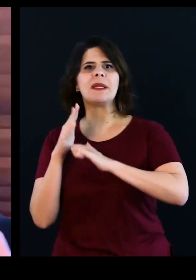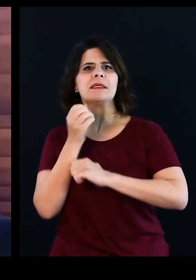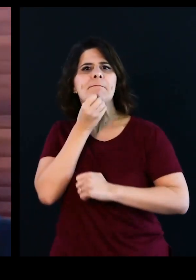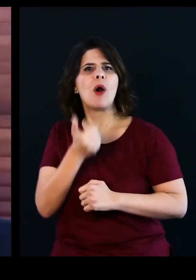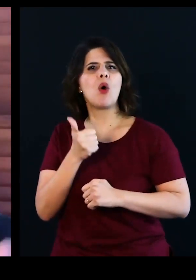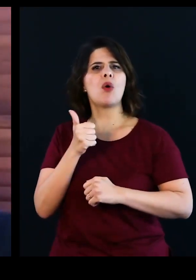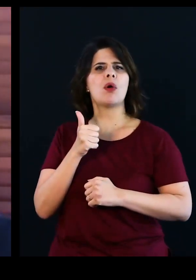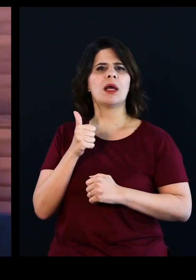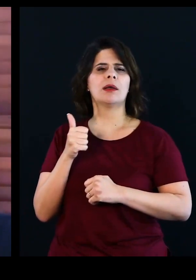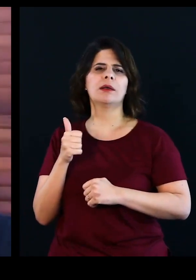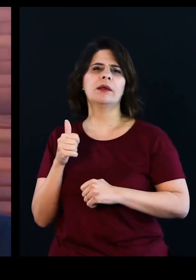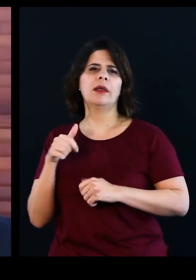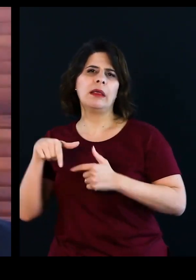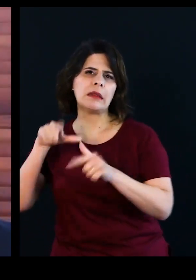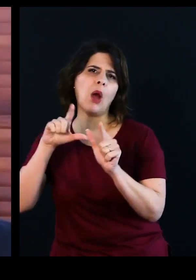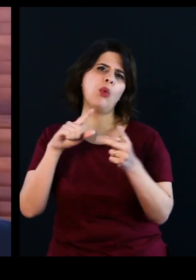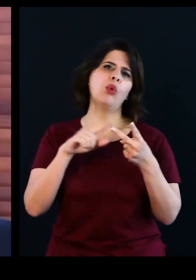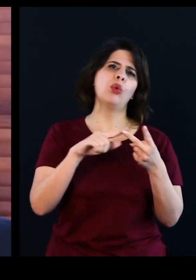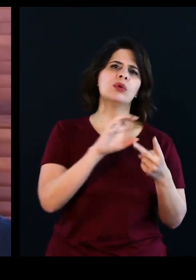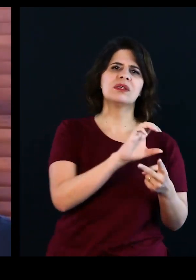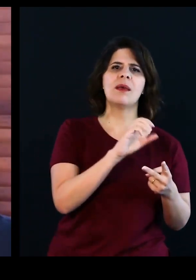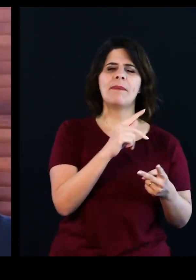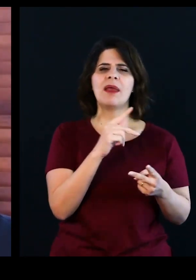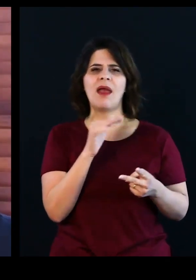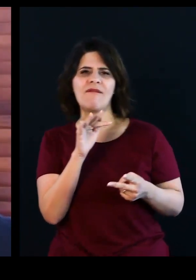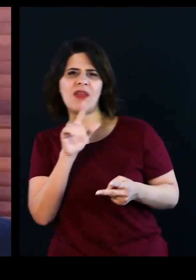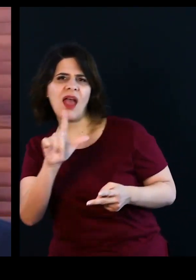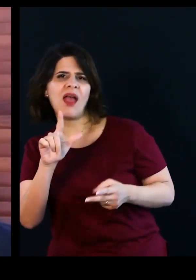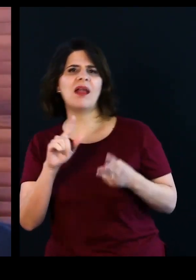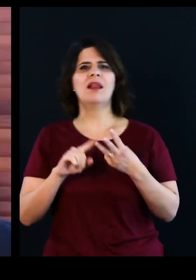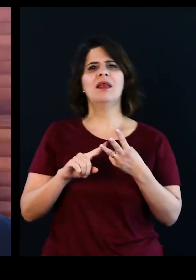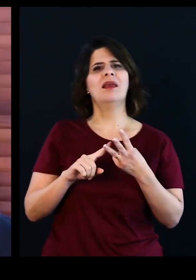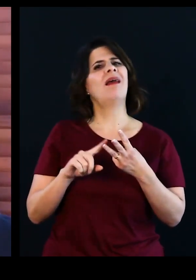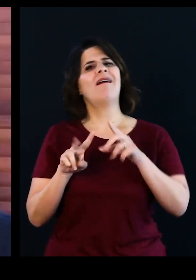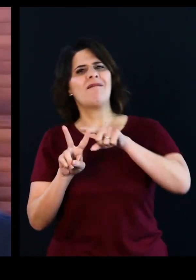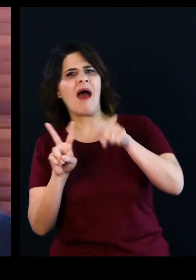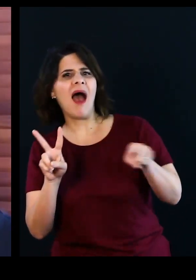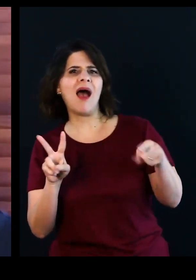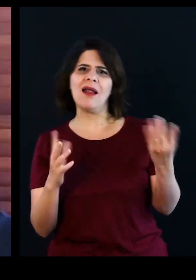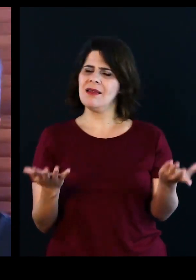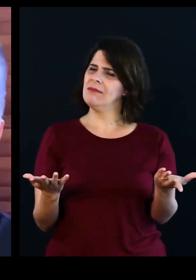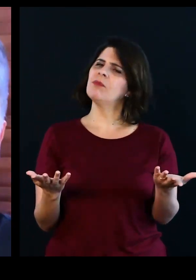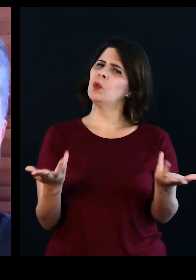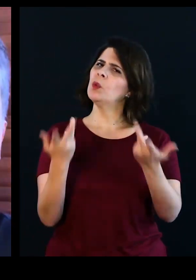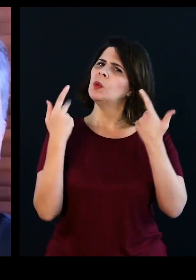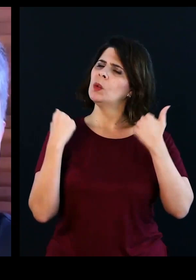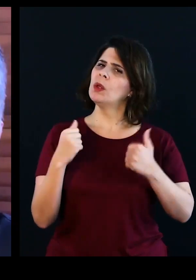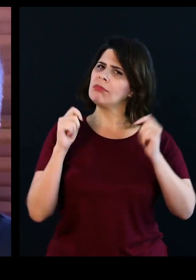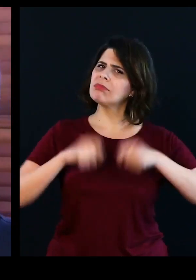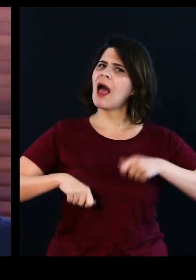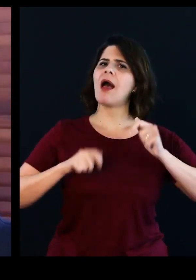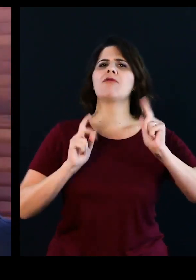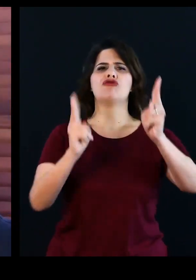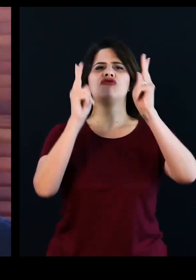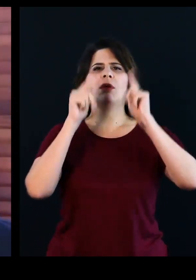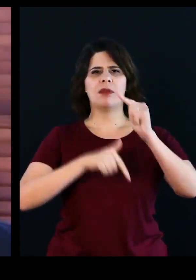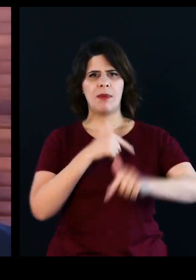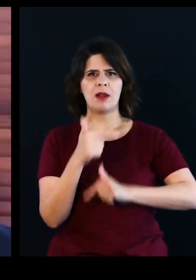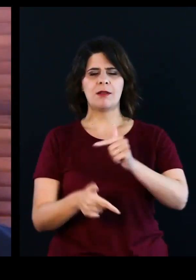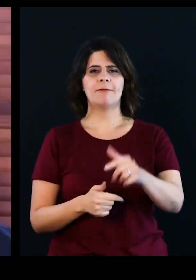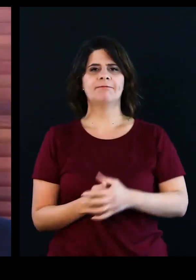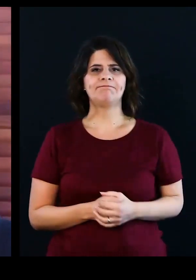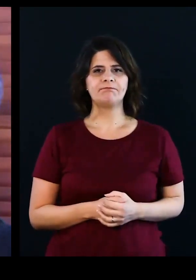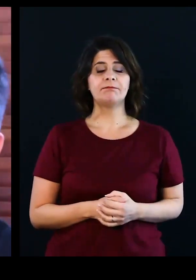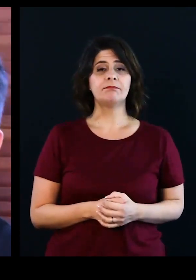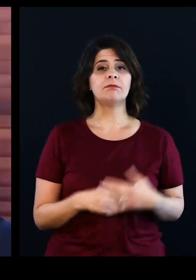E, Mário, diante deste cenário, né, de a gente poder dar respostas mais contundentes, que